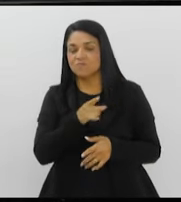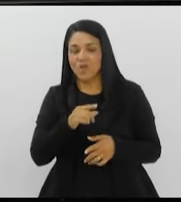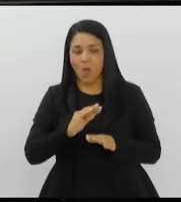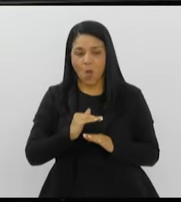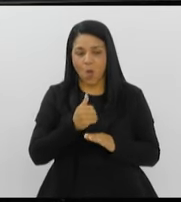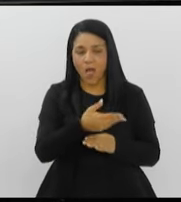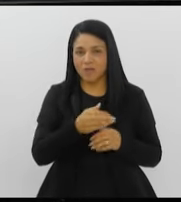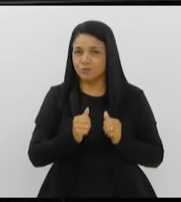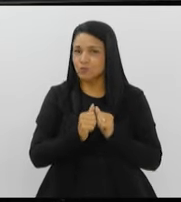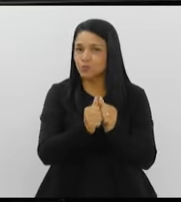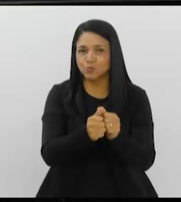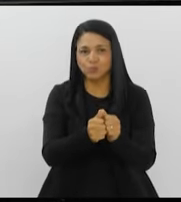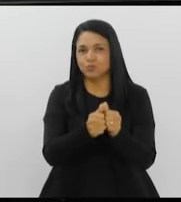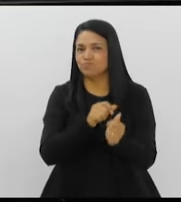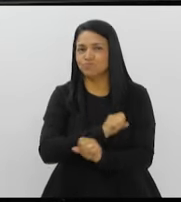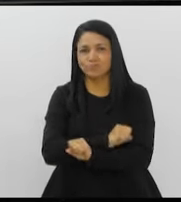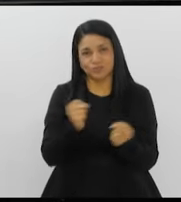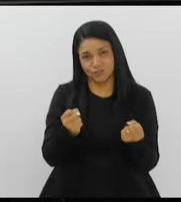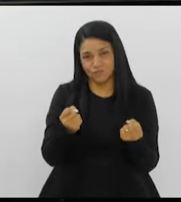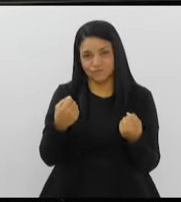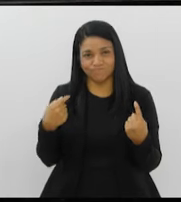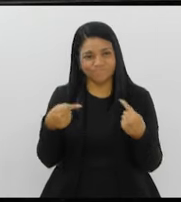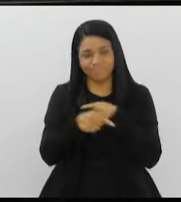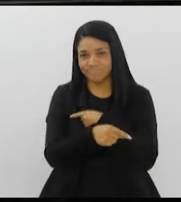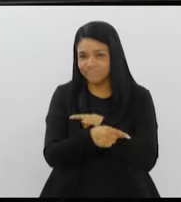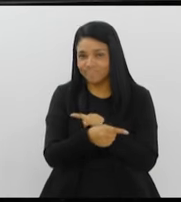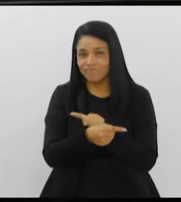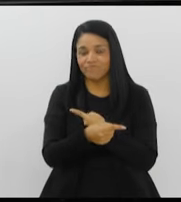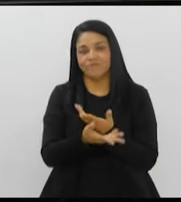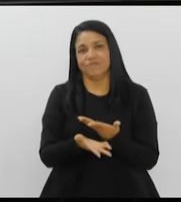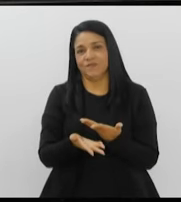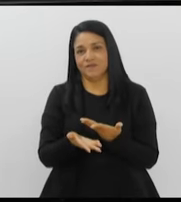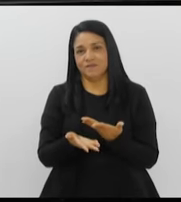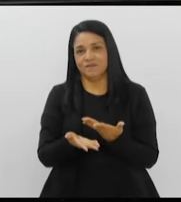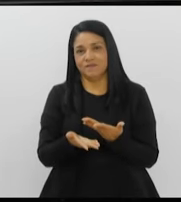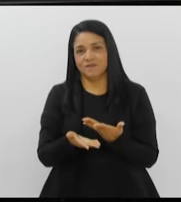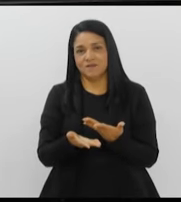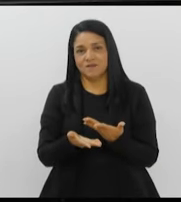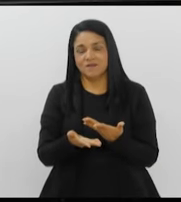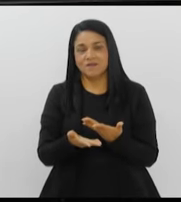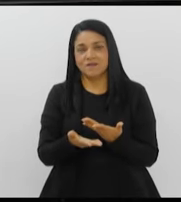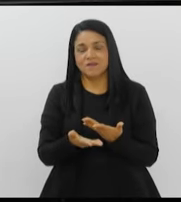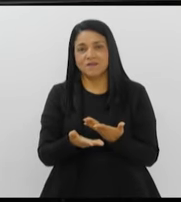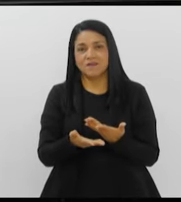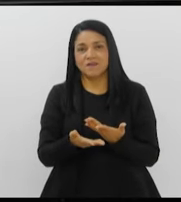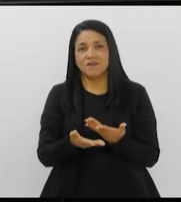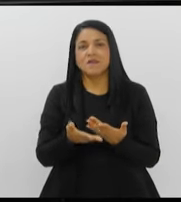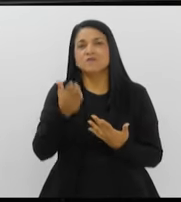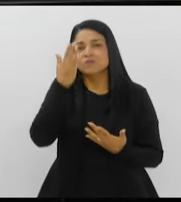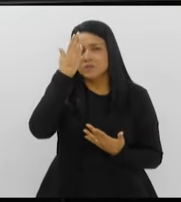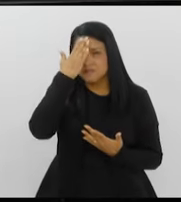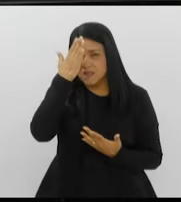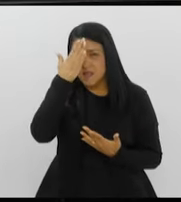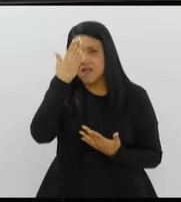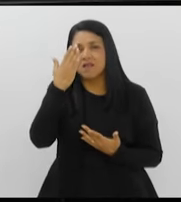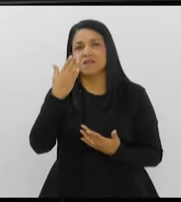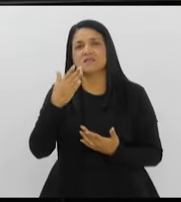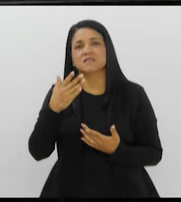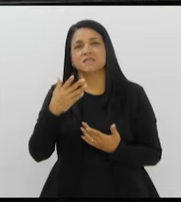vocês. Pelo contrário, não está. Eu sei também que